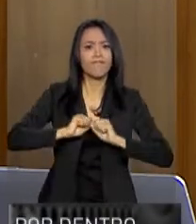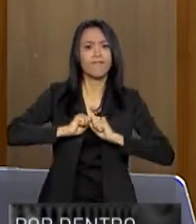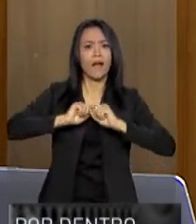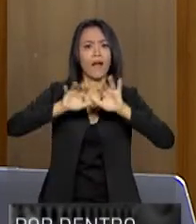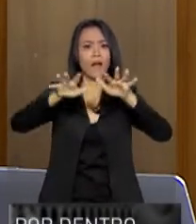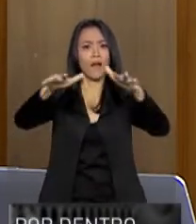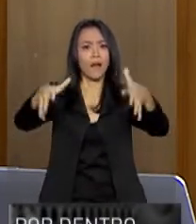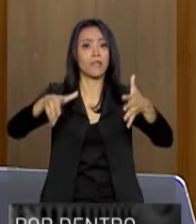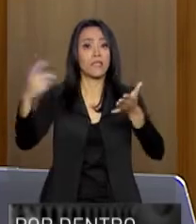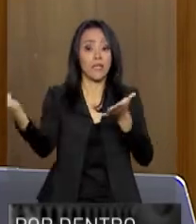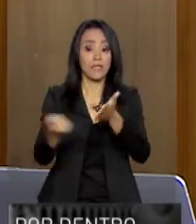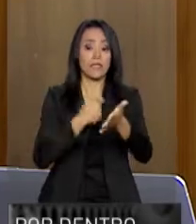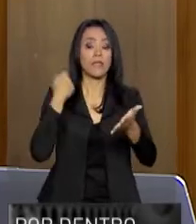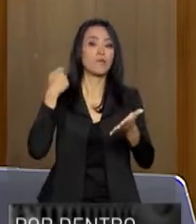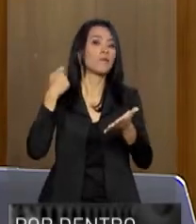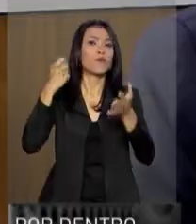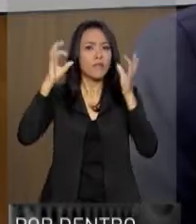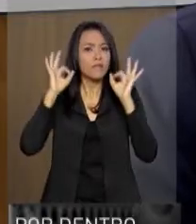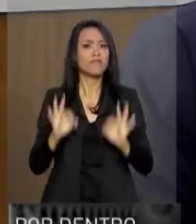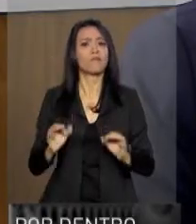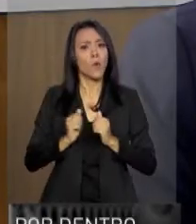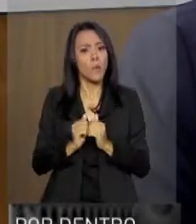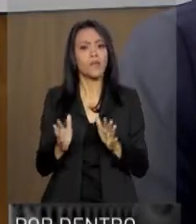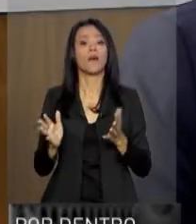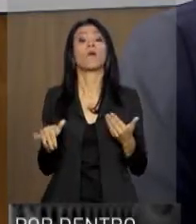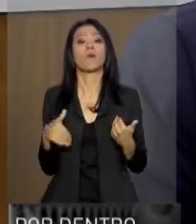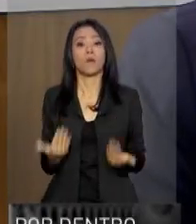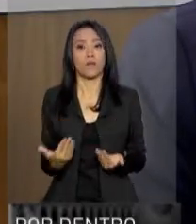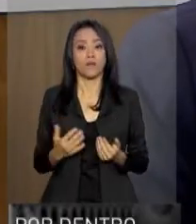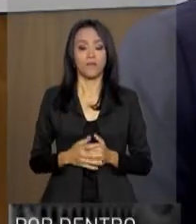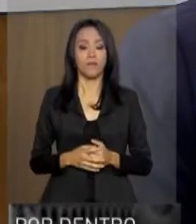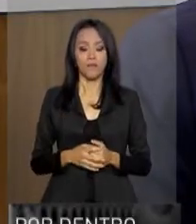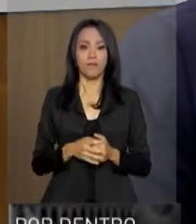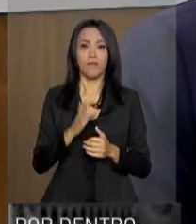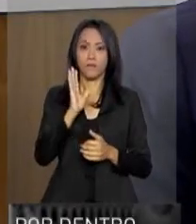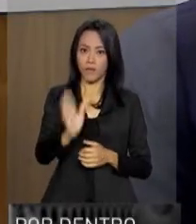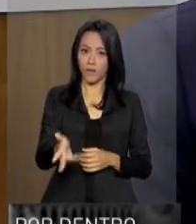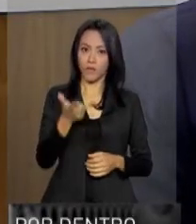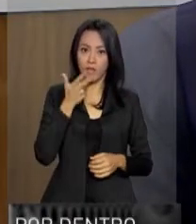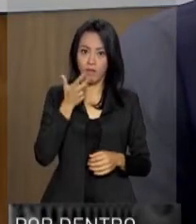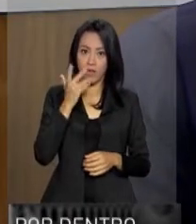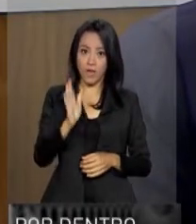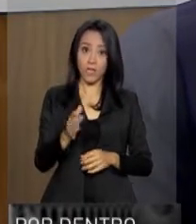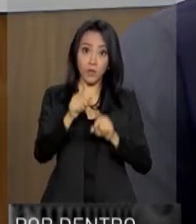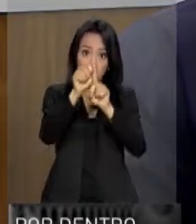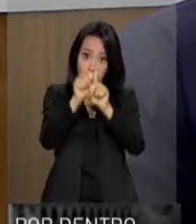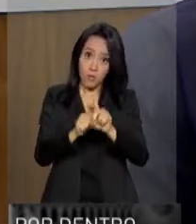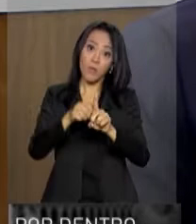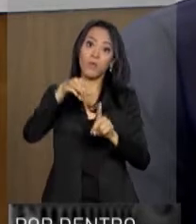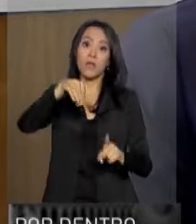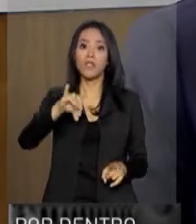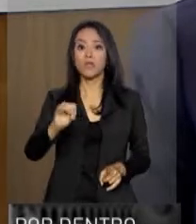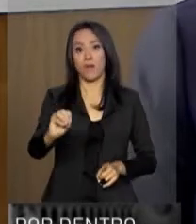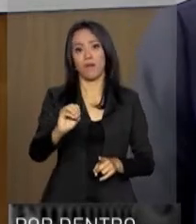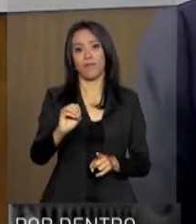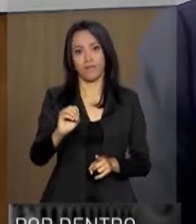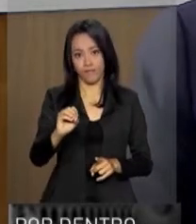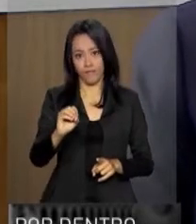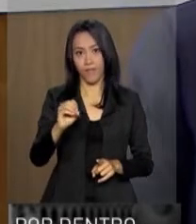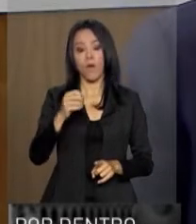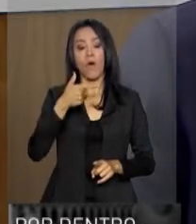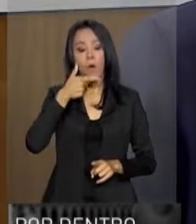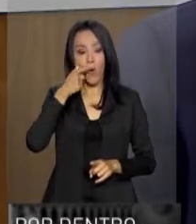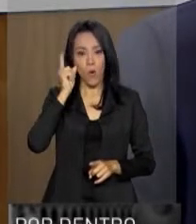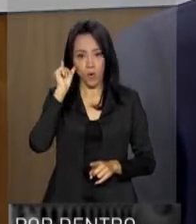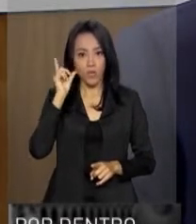a assinatura desses convênios é conotado sendo agora pouco carla a partir do mês de maio nós tivemos ontem a